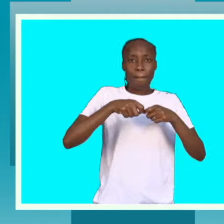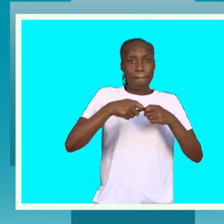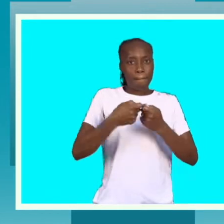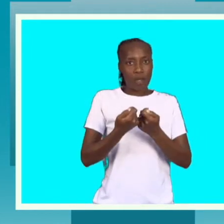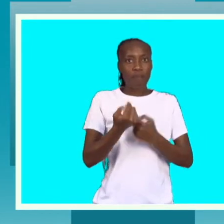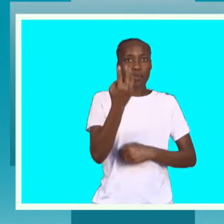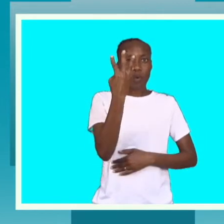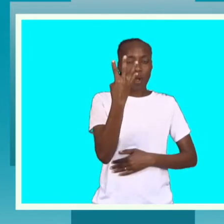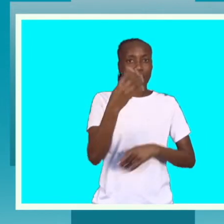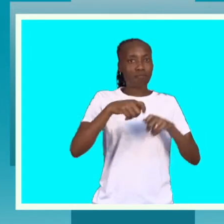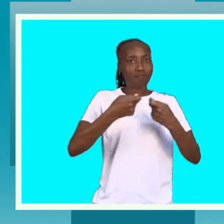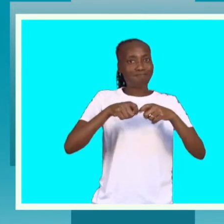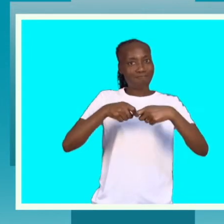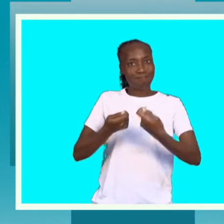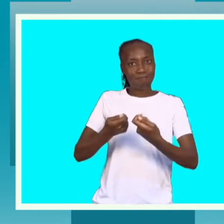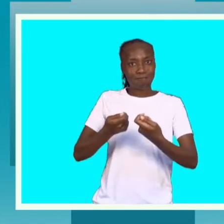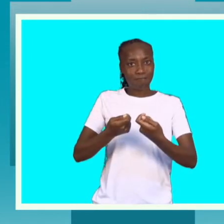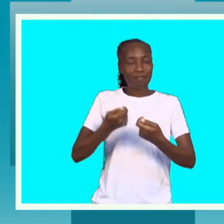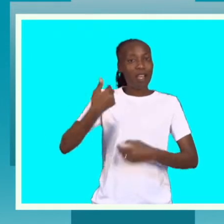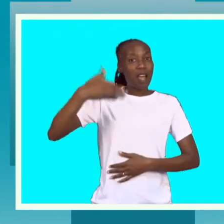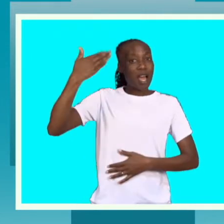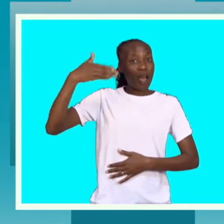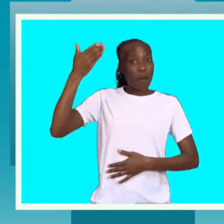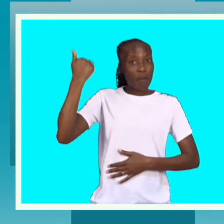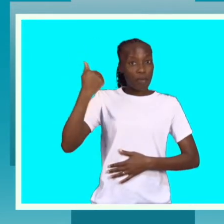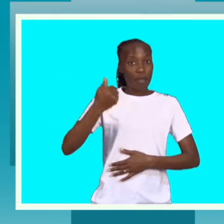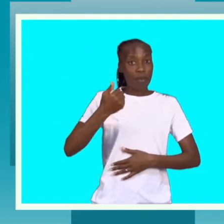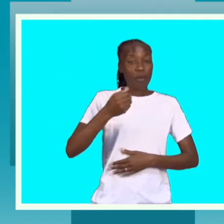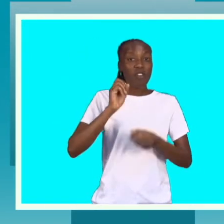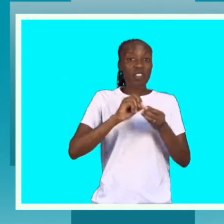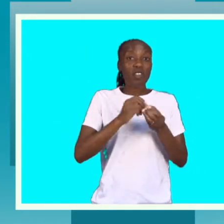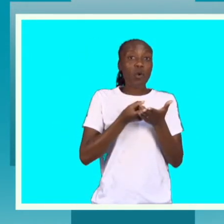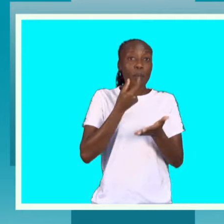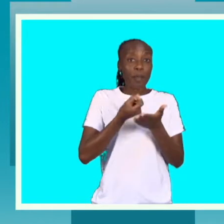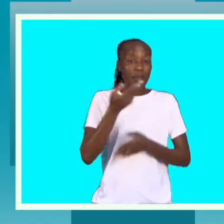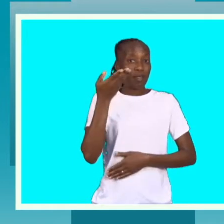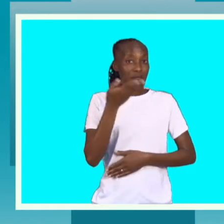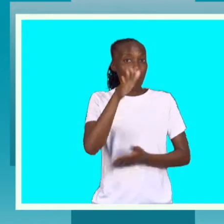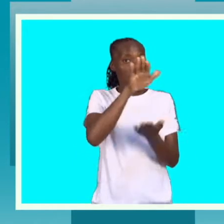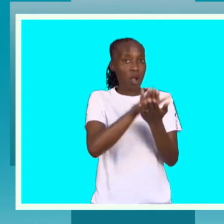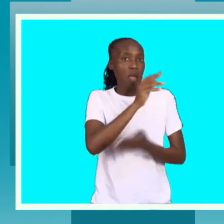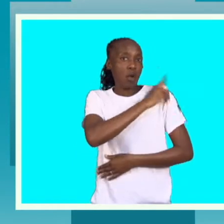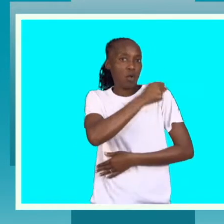pedaços. Muito tempo, nós costumamos tomar ele no hospital. Quero mandar o usado para correr ele no hospital.